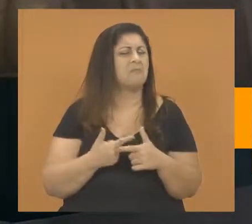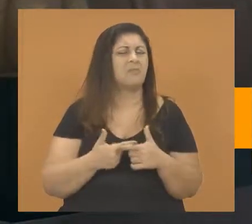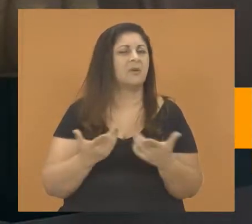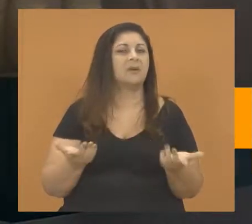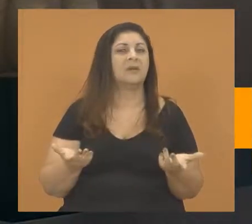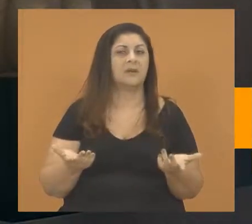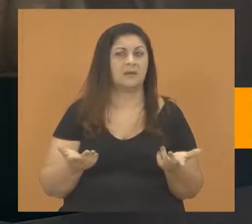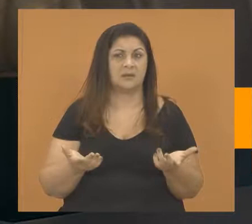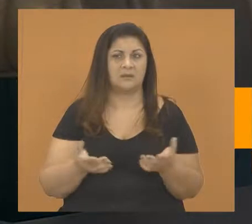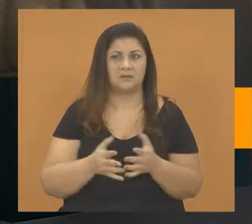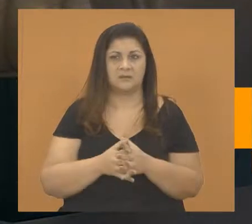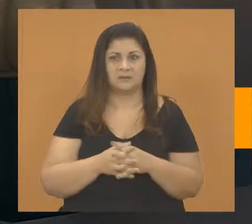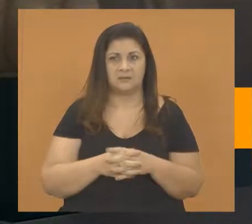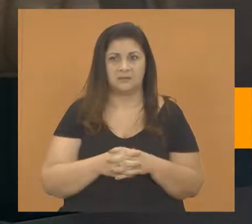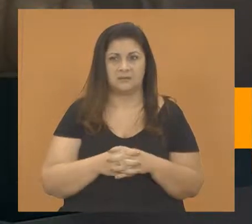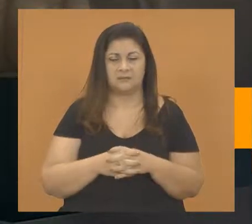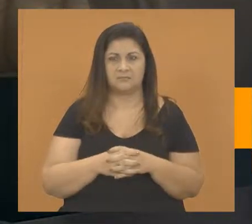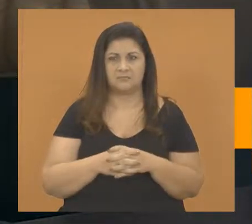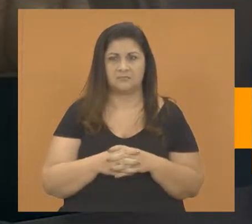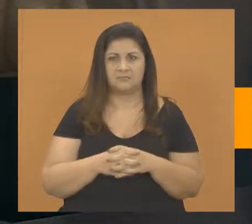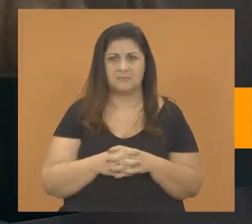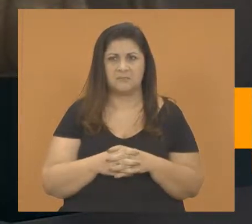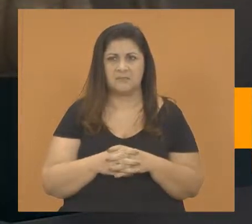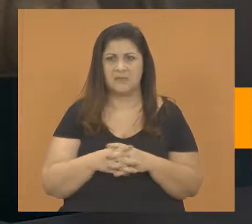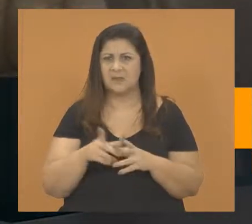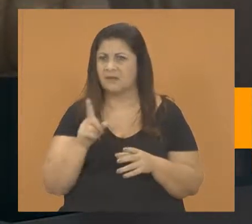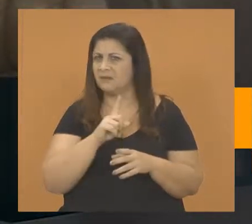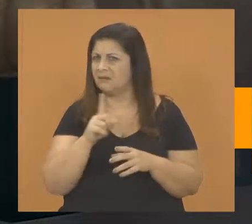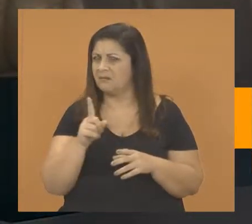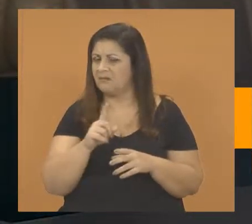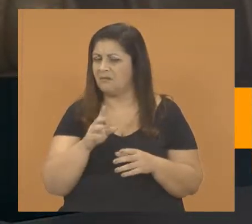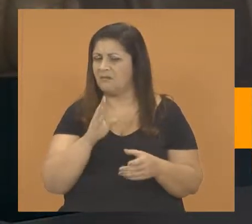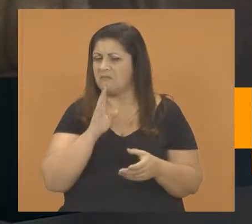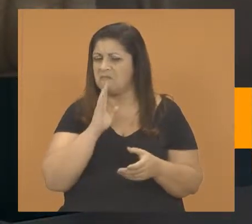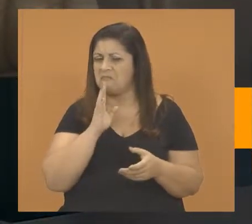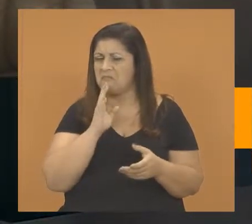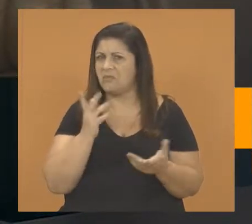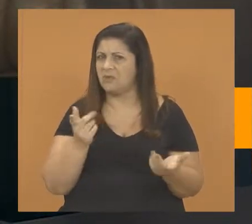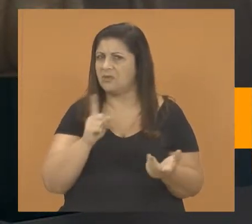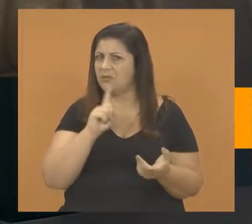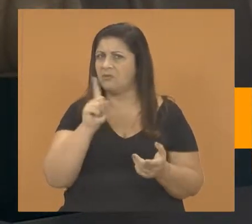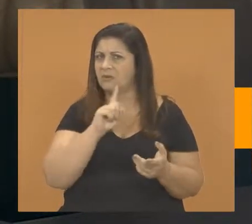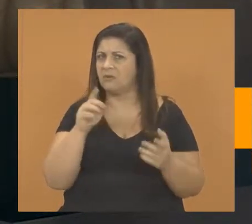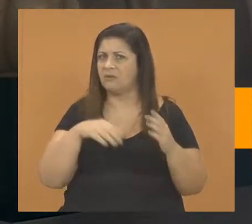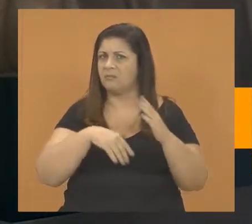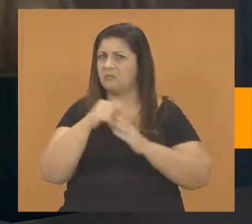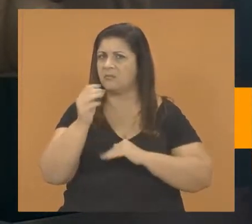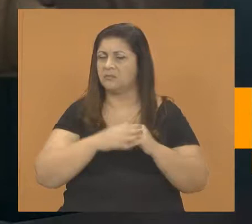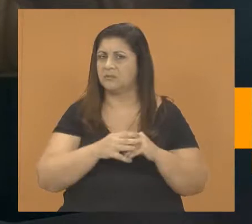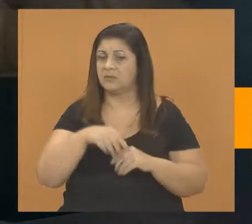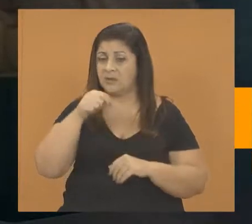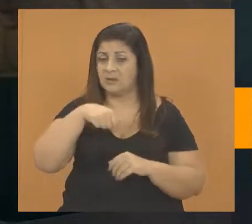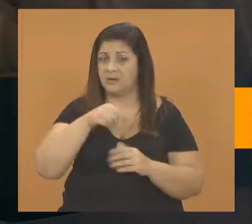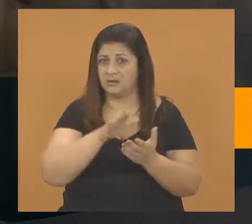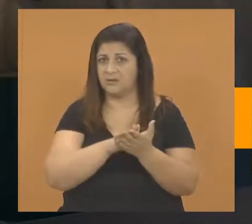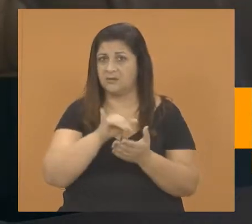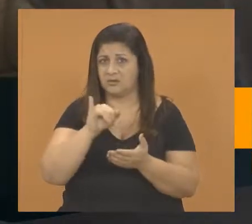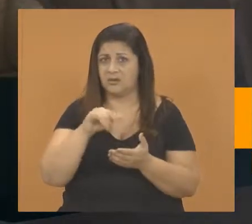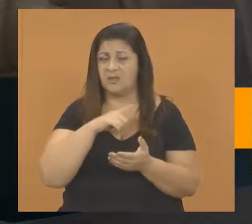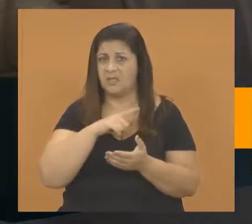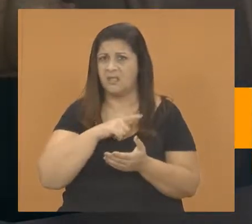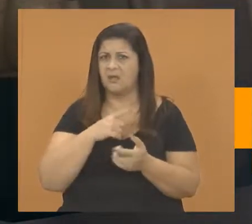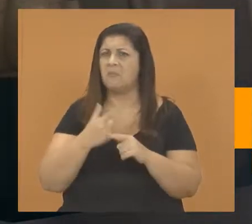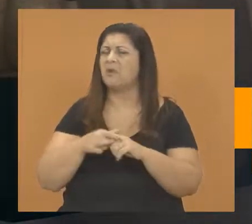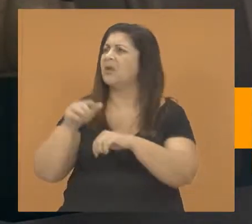né não me consta que ele seja um especialista né não me consta que eu acho que em jacareí tem muitos servidores efetivos que